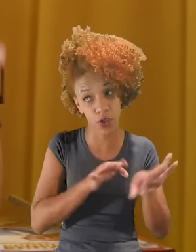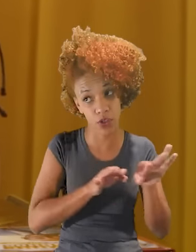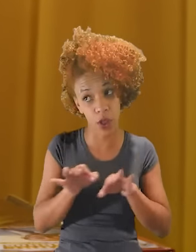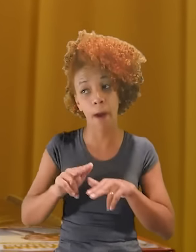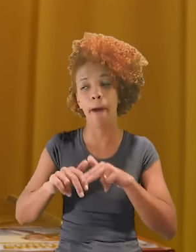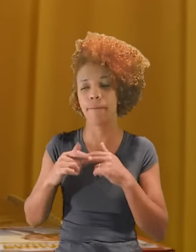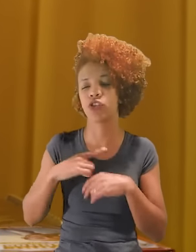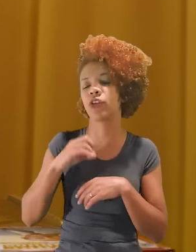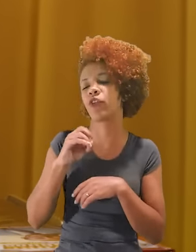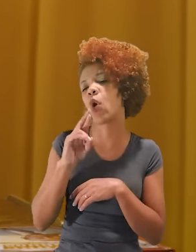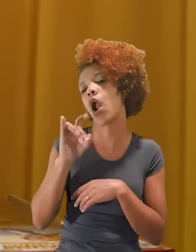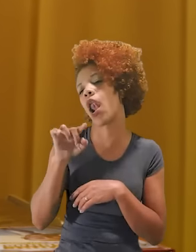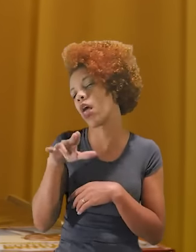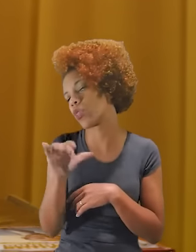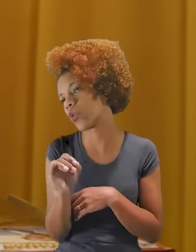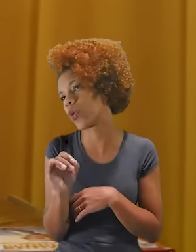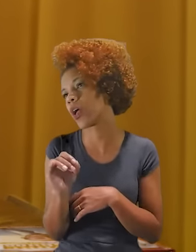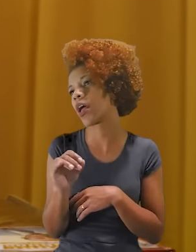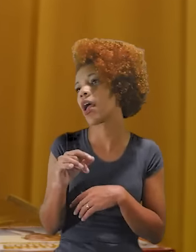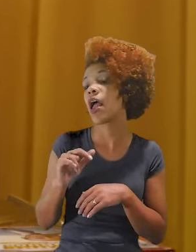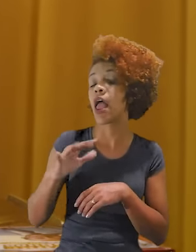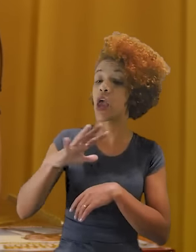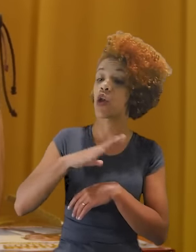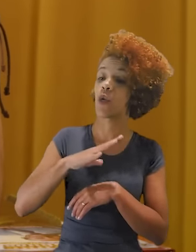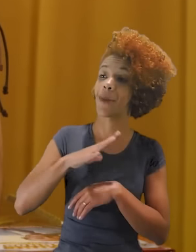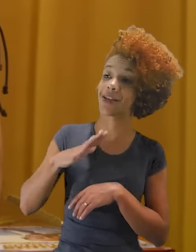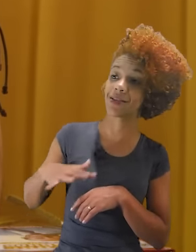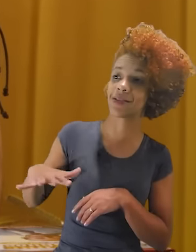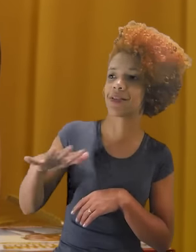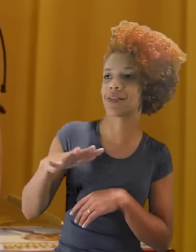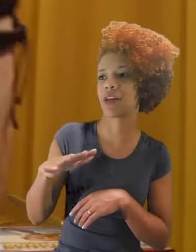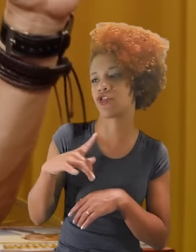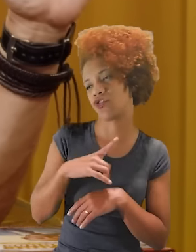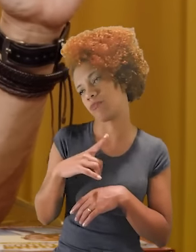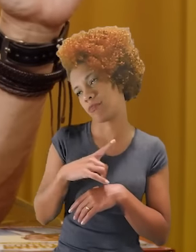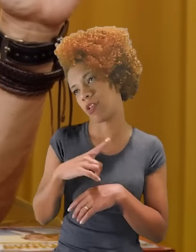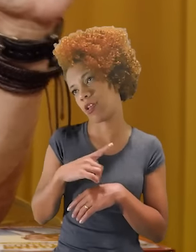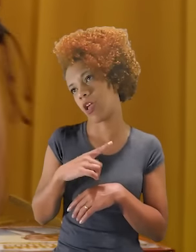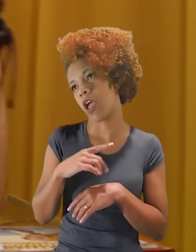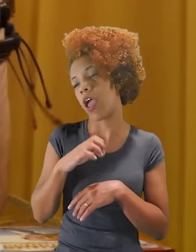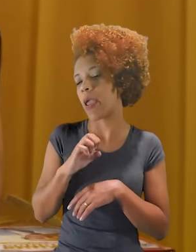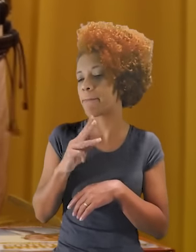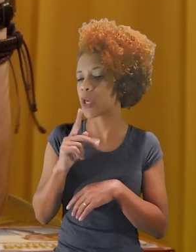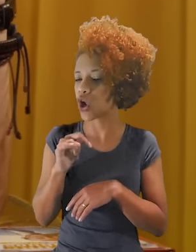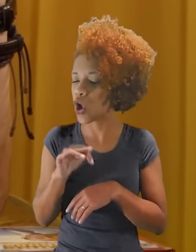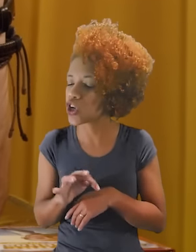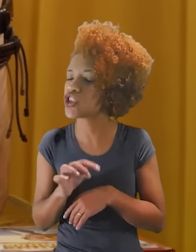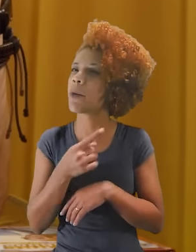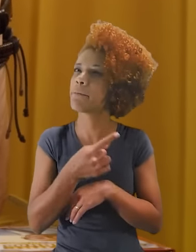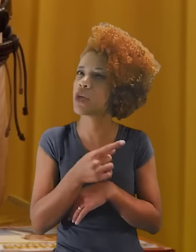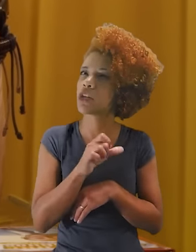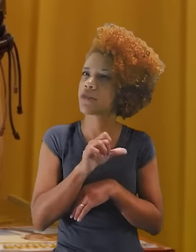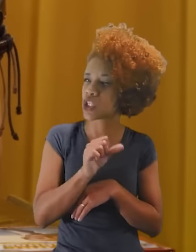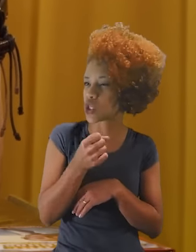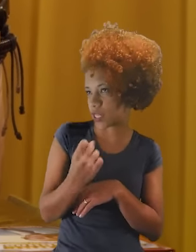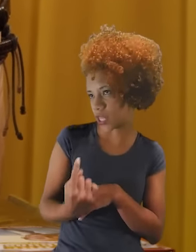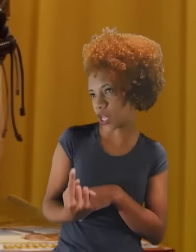projeto dele, por isso que entrou Orlando, o próximo projeto do cara era uma cidade. Era o Epcot Center. O Epcot que inaugurou só em